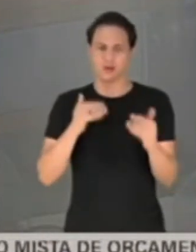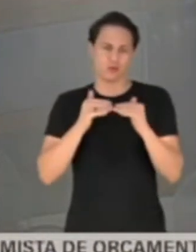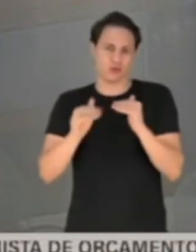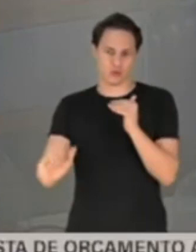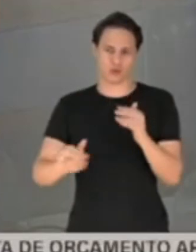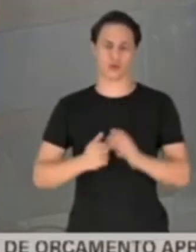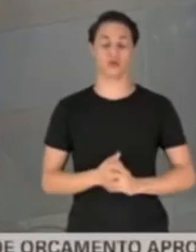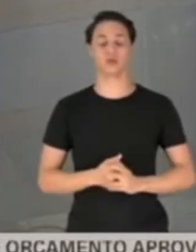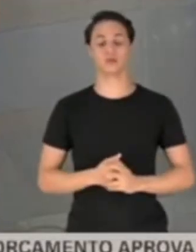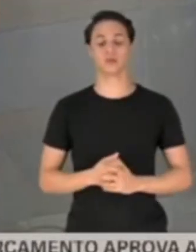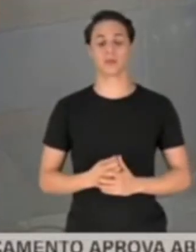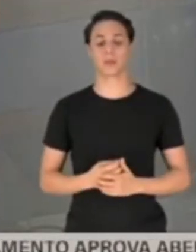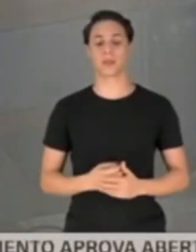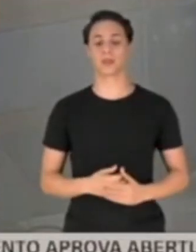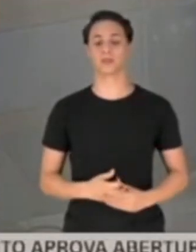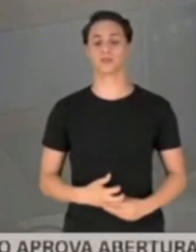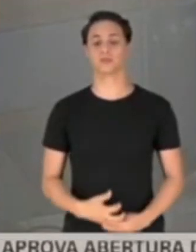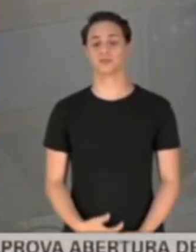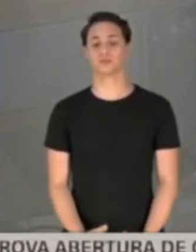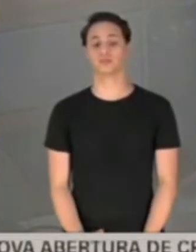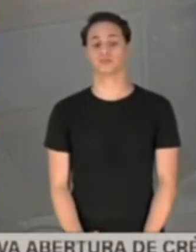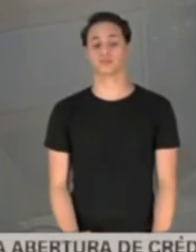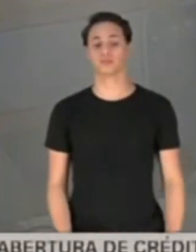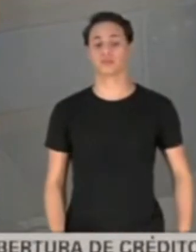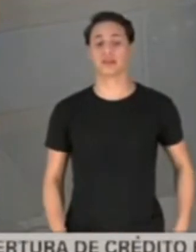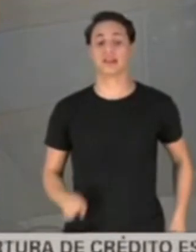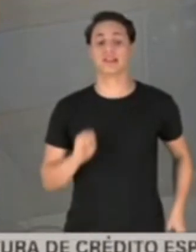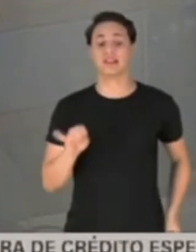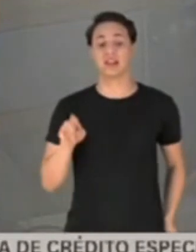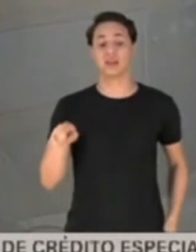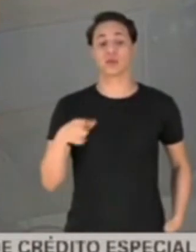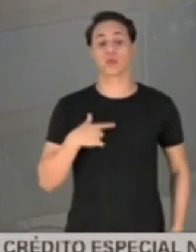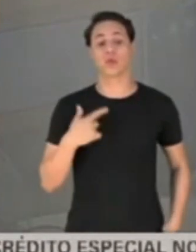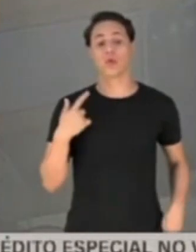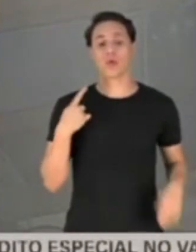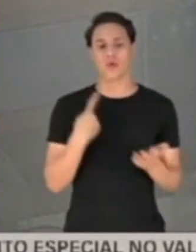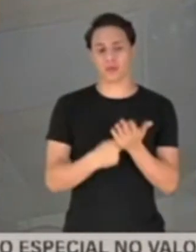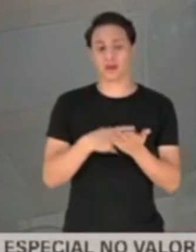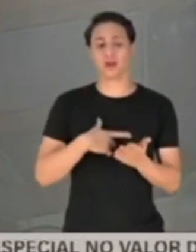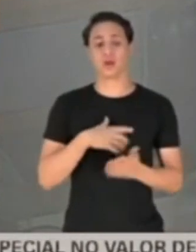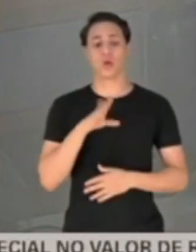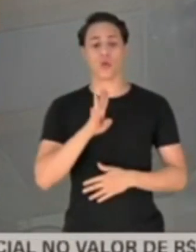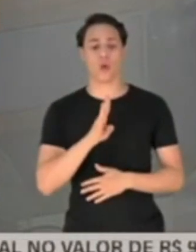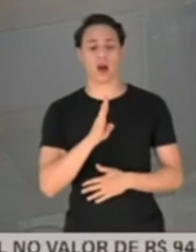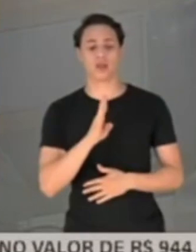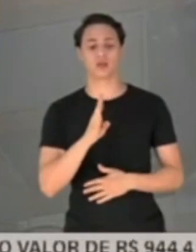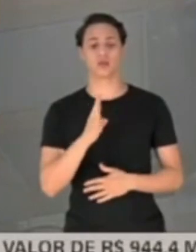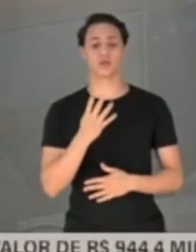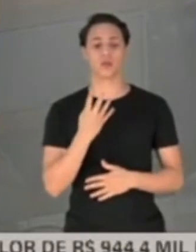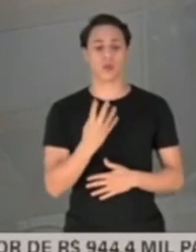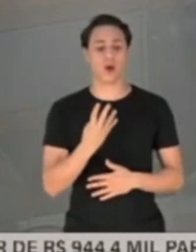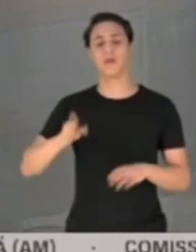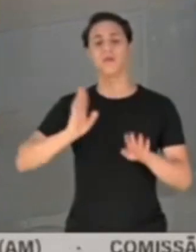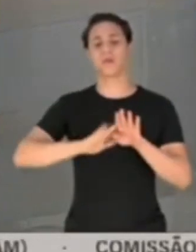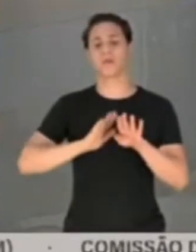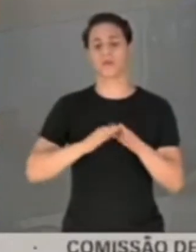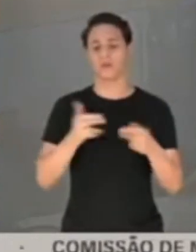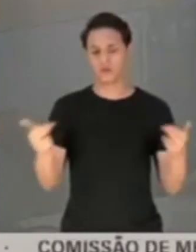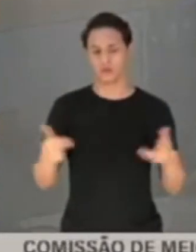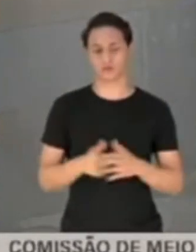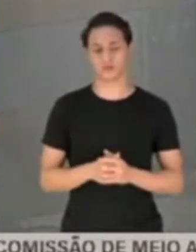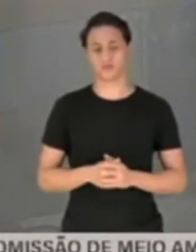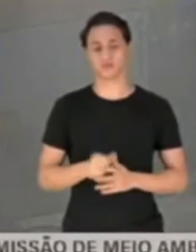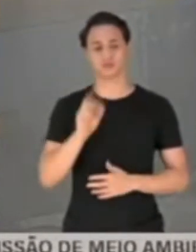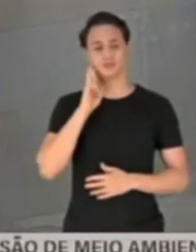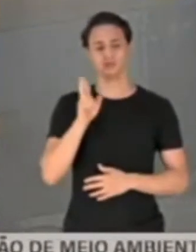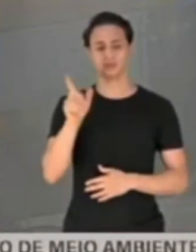concordasse. E, se isso for confirmar, 4 a 8 anos. 4 a 8 anos, não é pouco tempo, não.